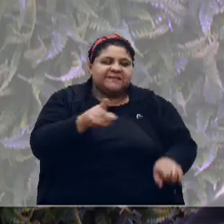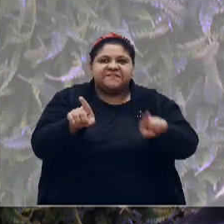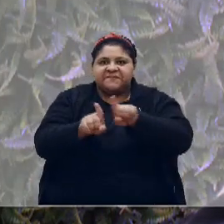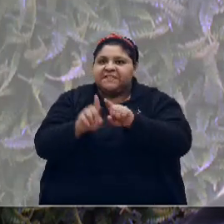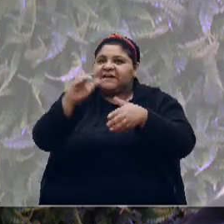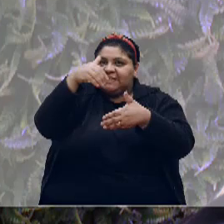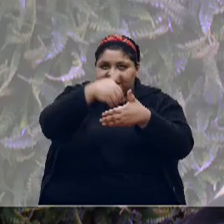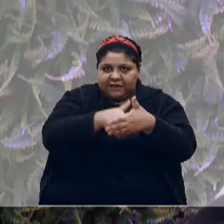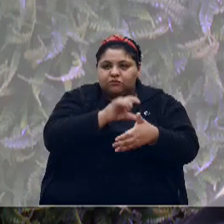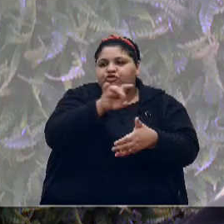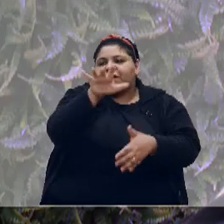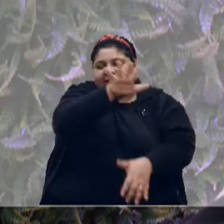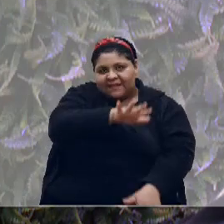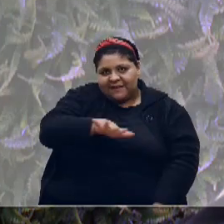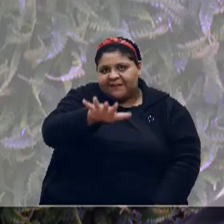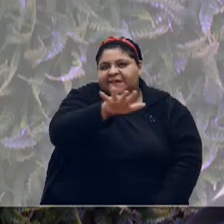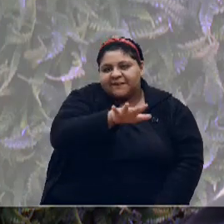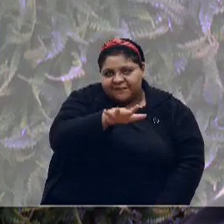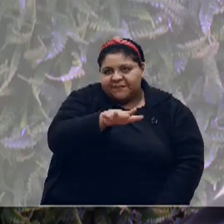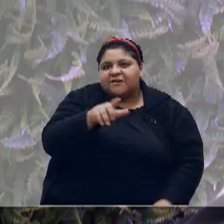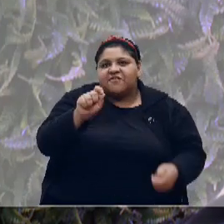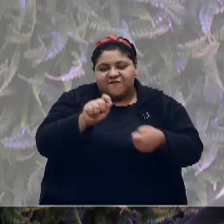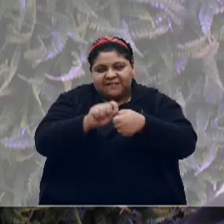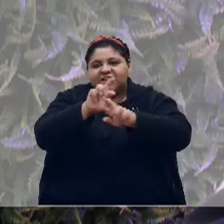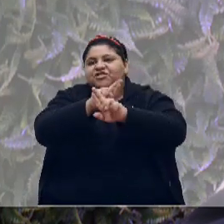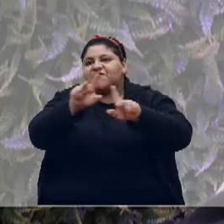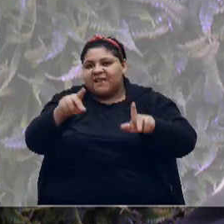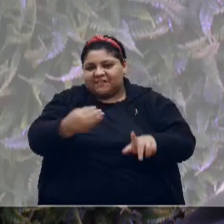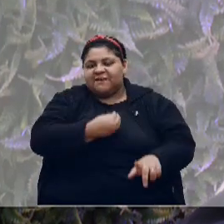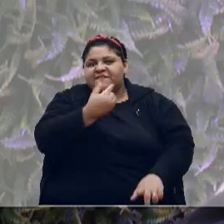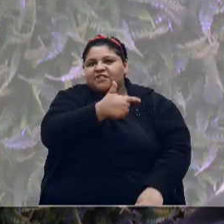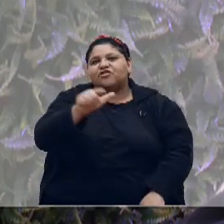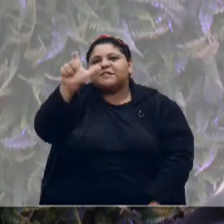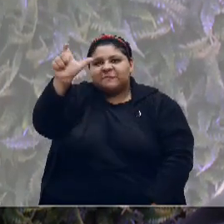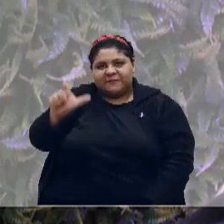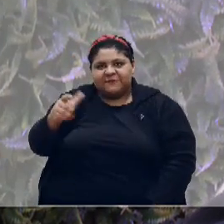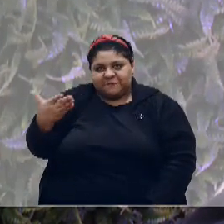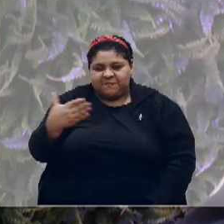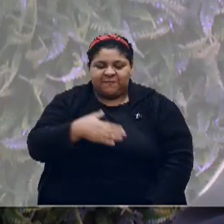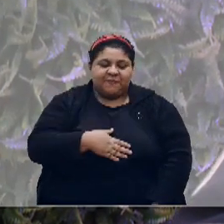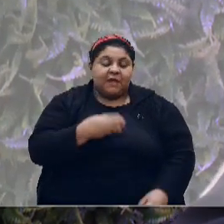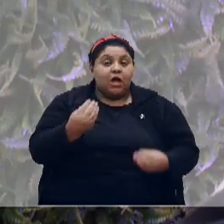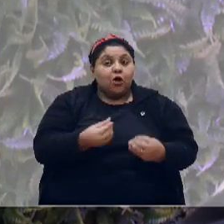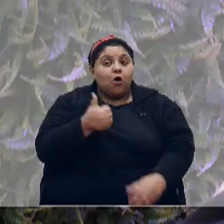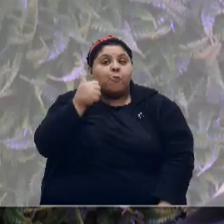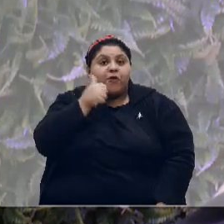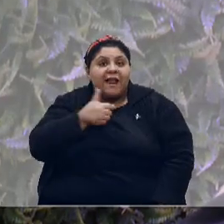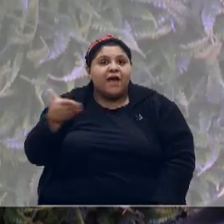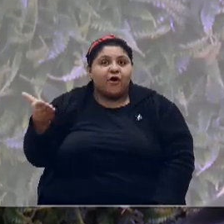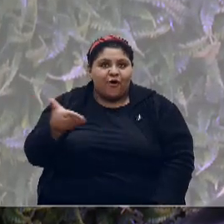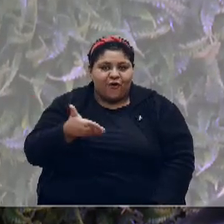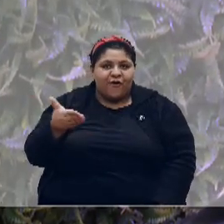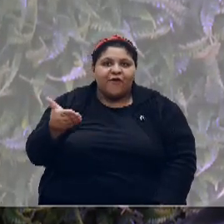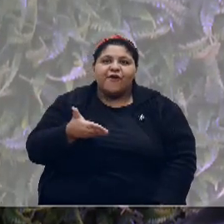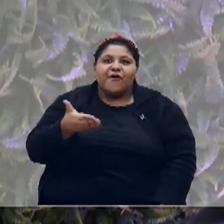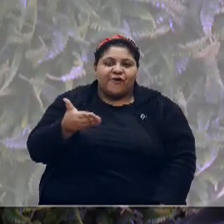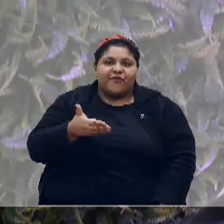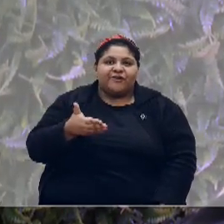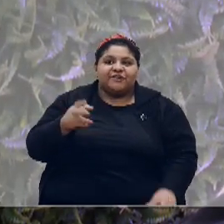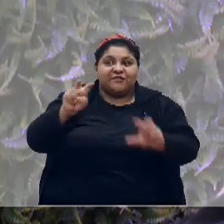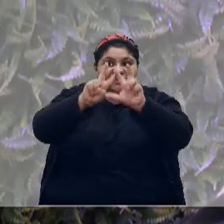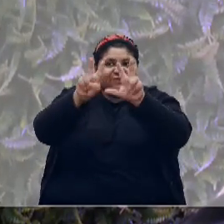que fazem também, a gente acaba fazendo essa diferença, né? E como mulher, então hoje o nosso fato aqui,